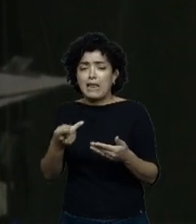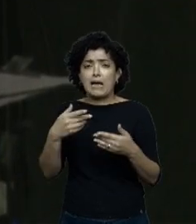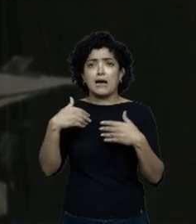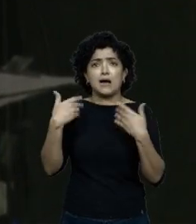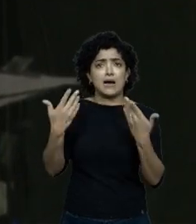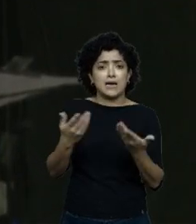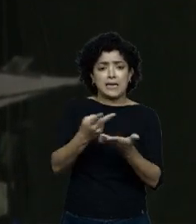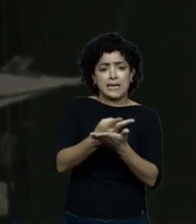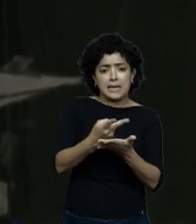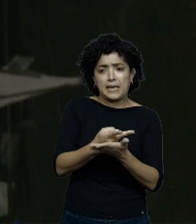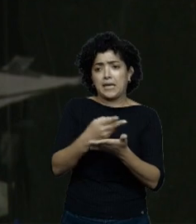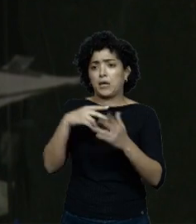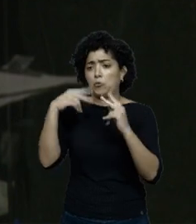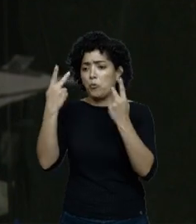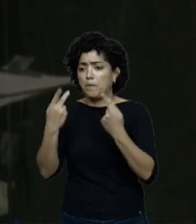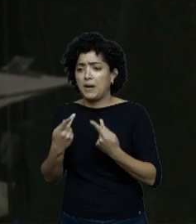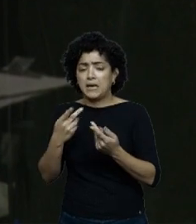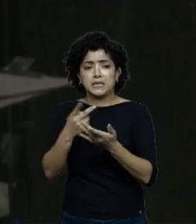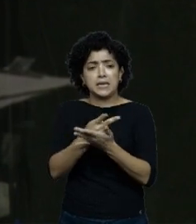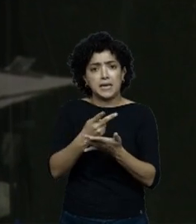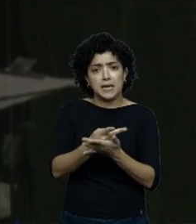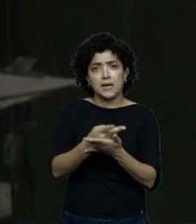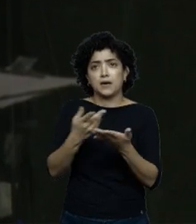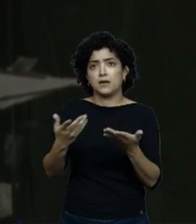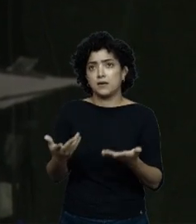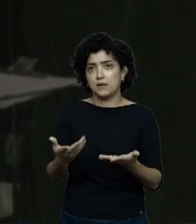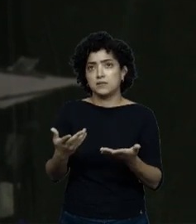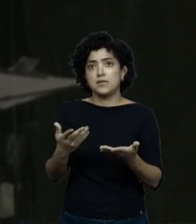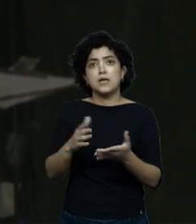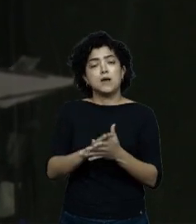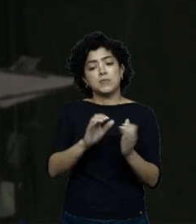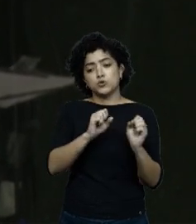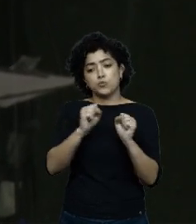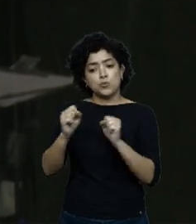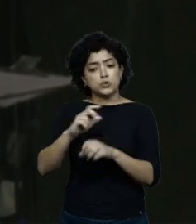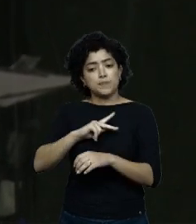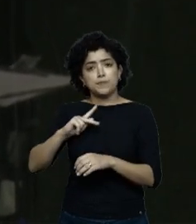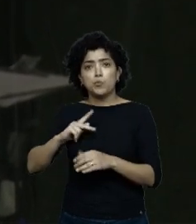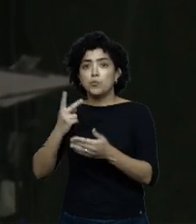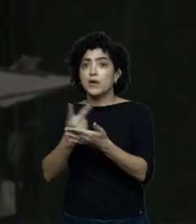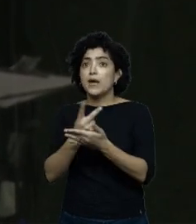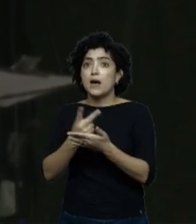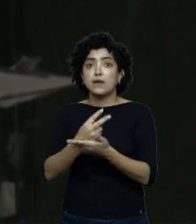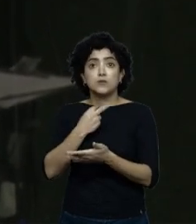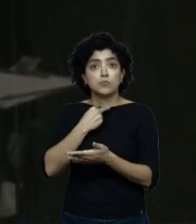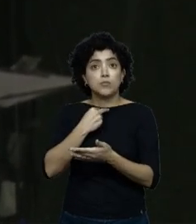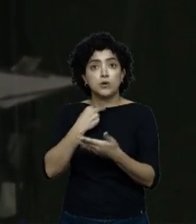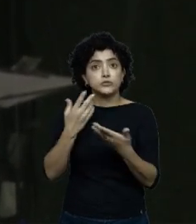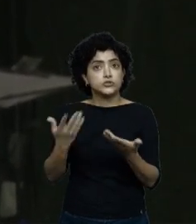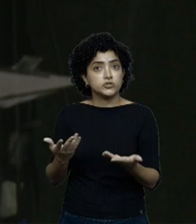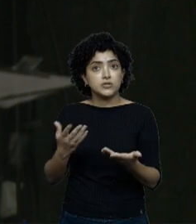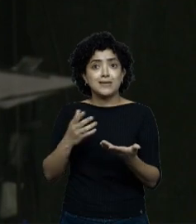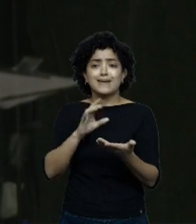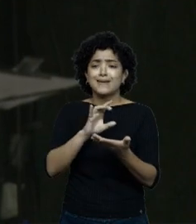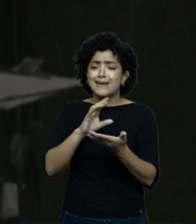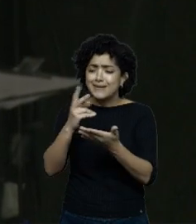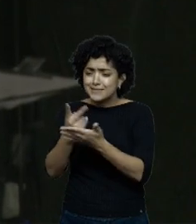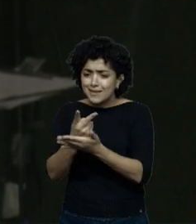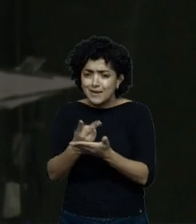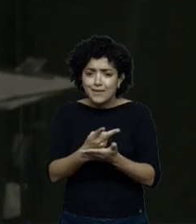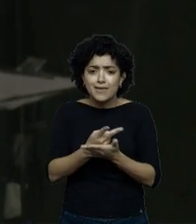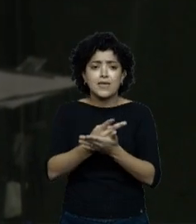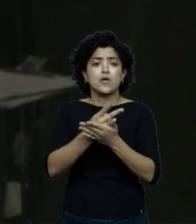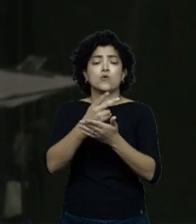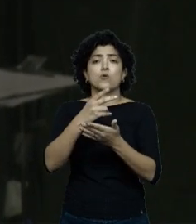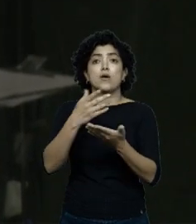erros que nós somos humanos que nós erramos o poder público ele não pode errar eu poder pública quem não pode errar cada erro do poder público é um